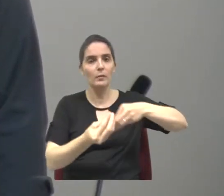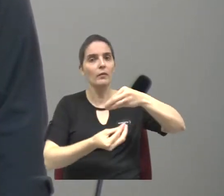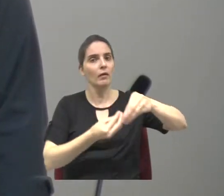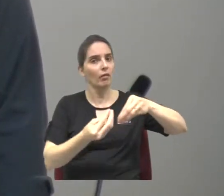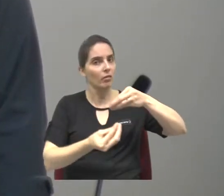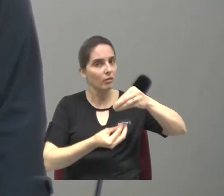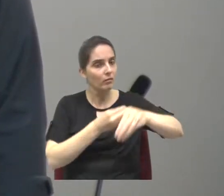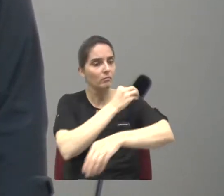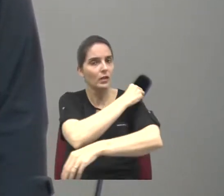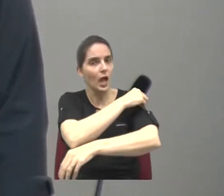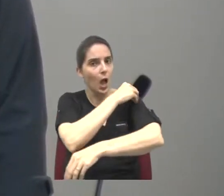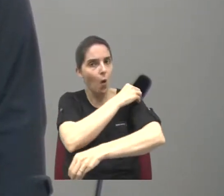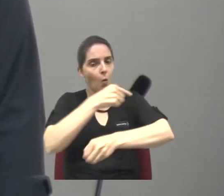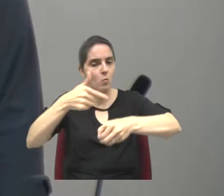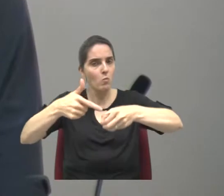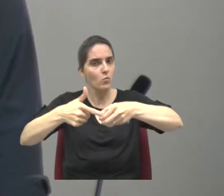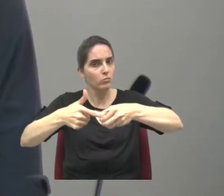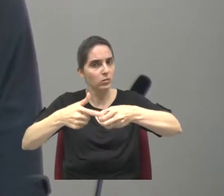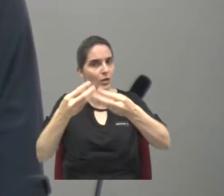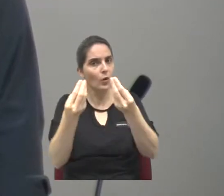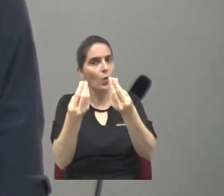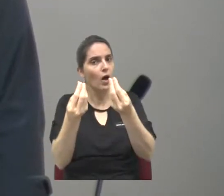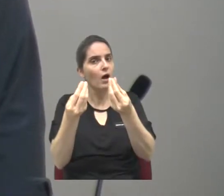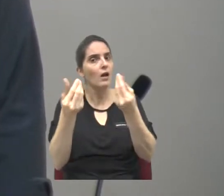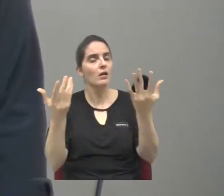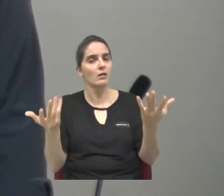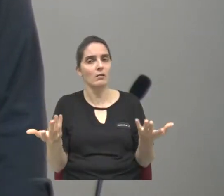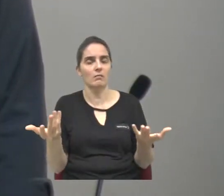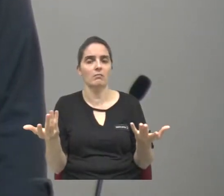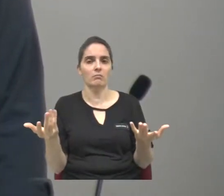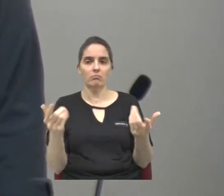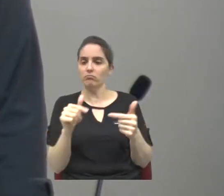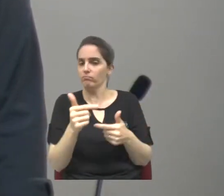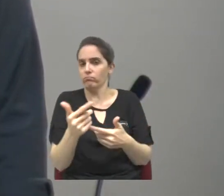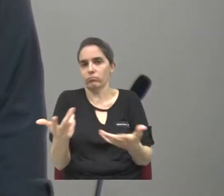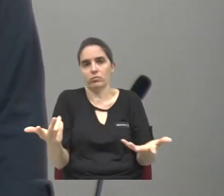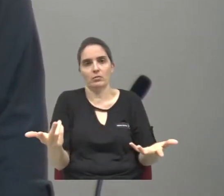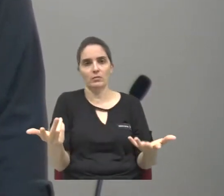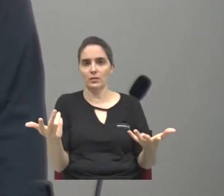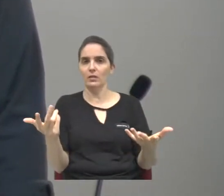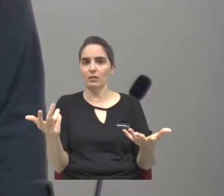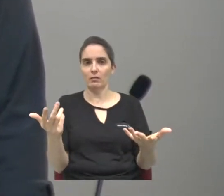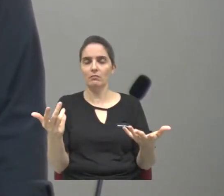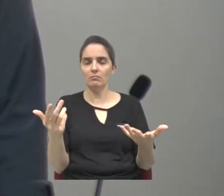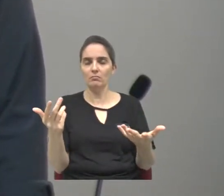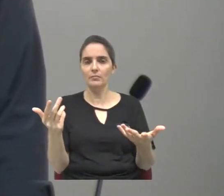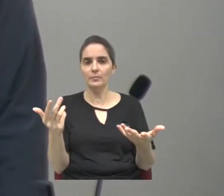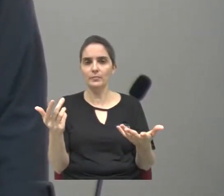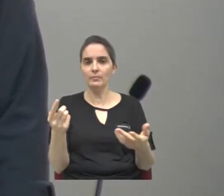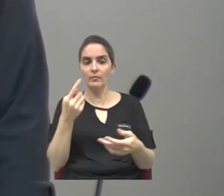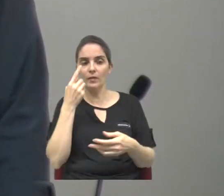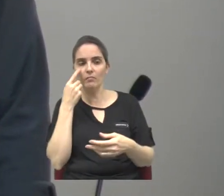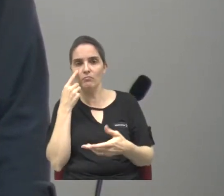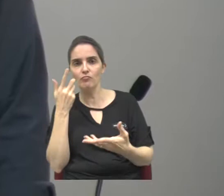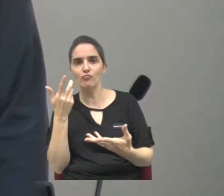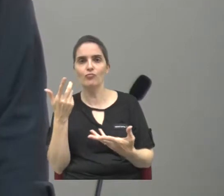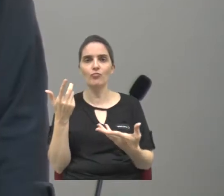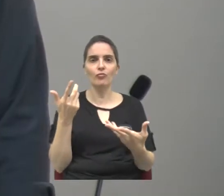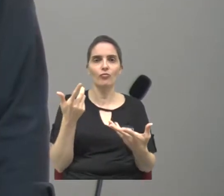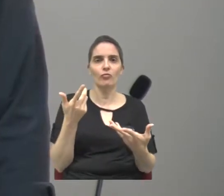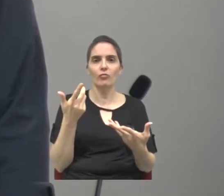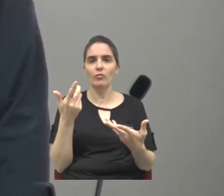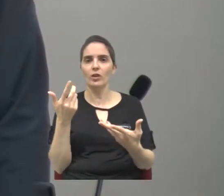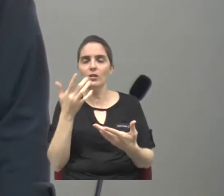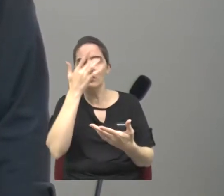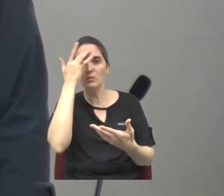nos preocupa, a qualidade da bebida que não tem. Muitas vezes, gente pega aí, parando, o pessoal com uísque aí que não